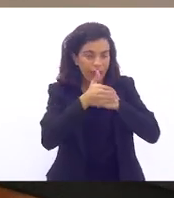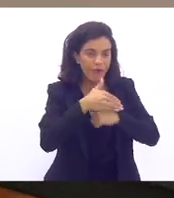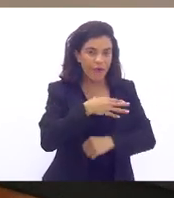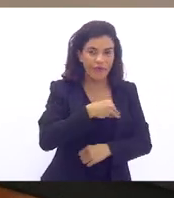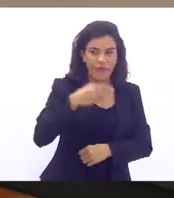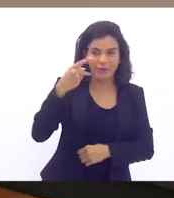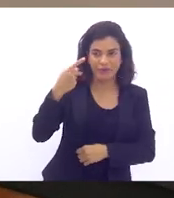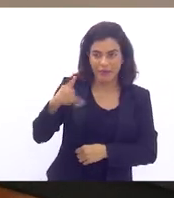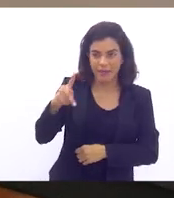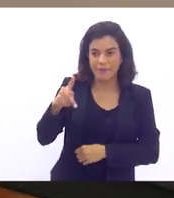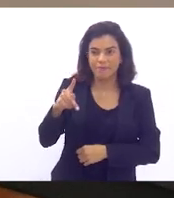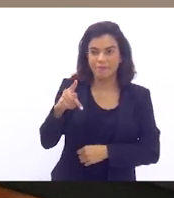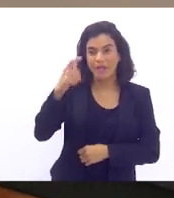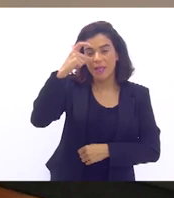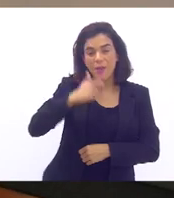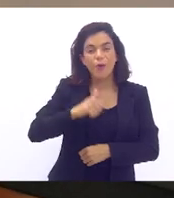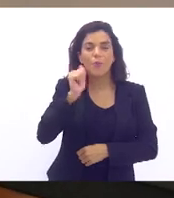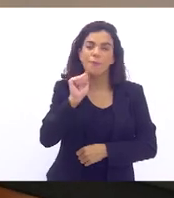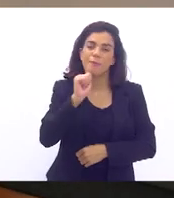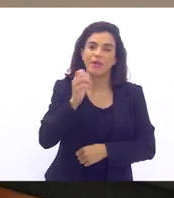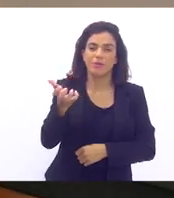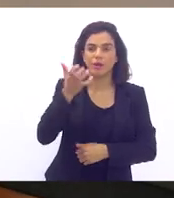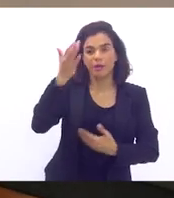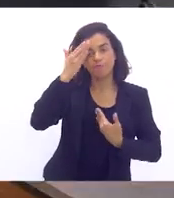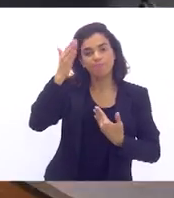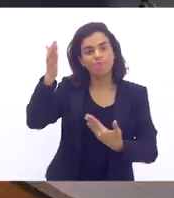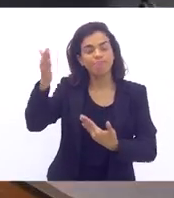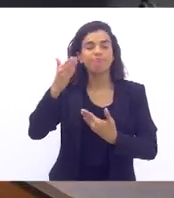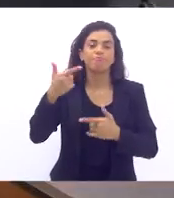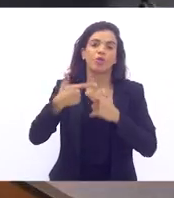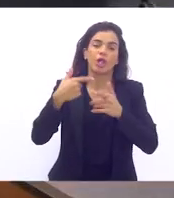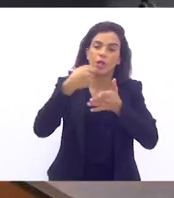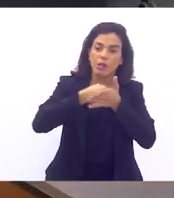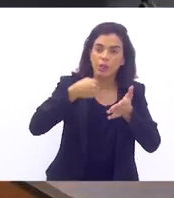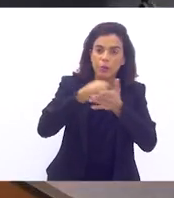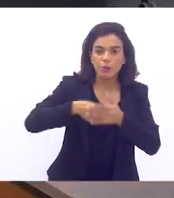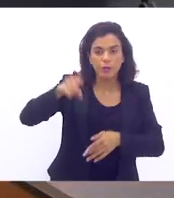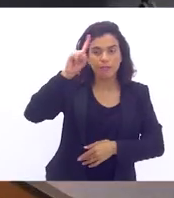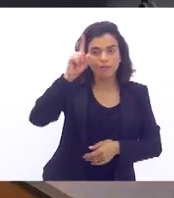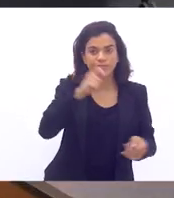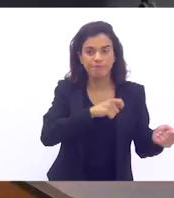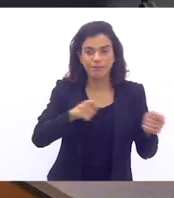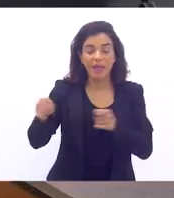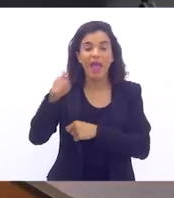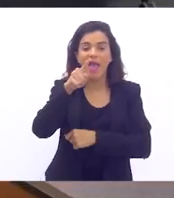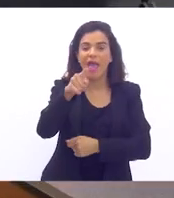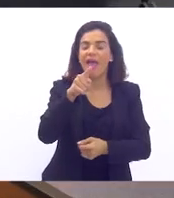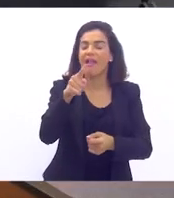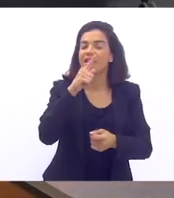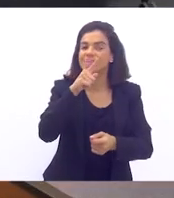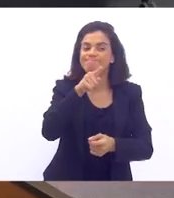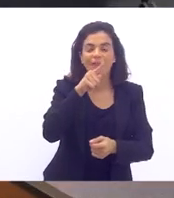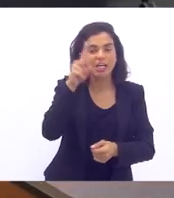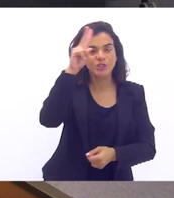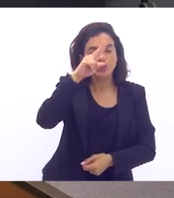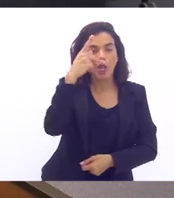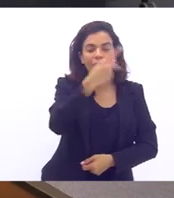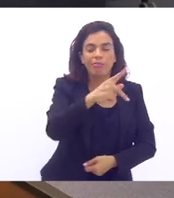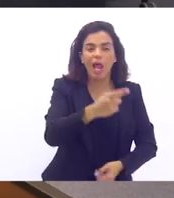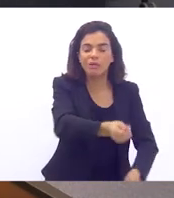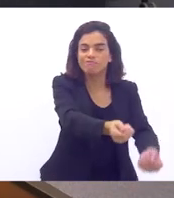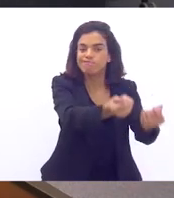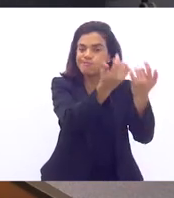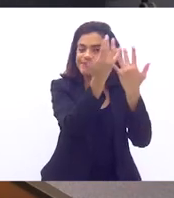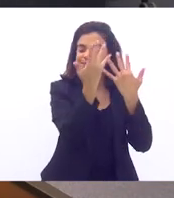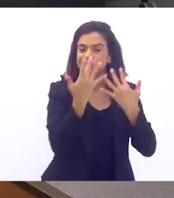então assim eu como Mãe eu quero agradecer e dizer para vocês que a nossa luta diária eu me inspiro nela Então eu tenho a